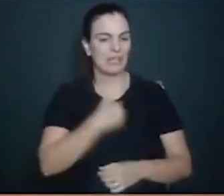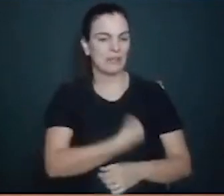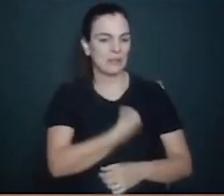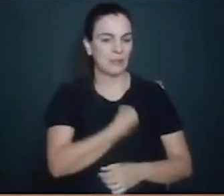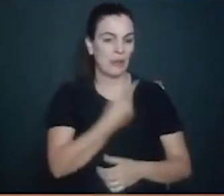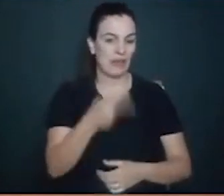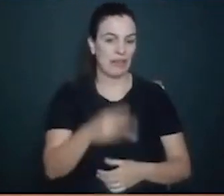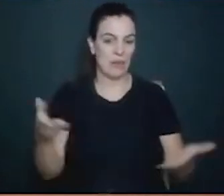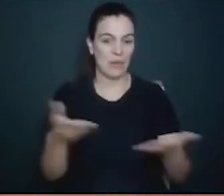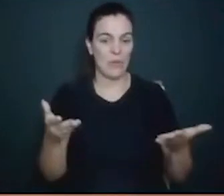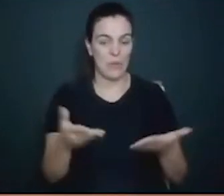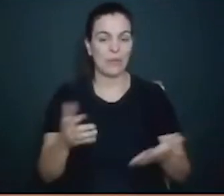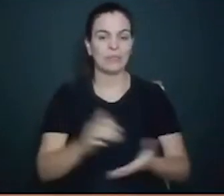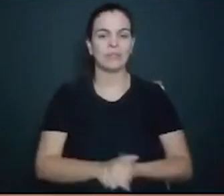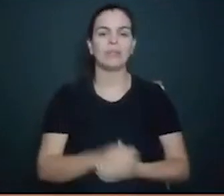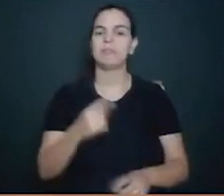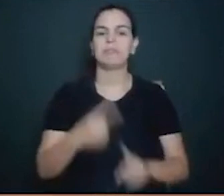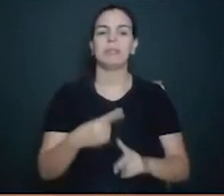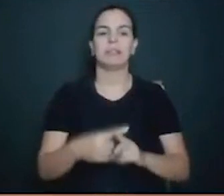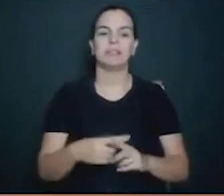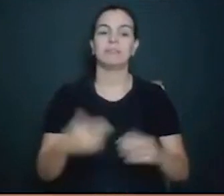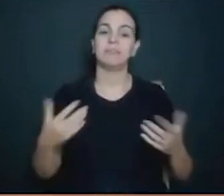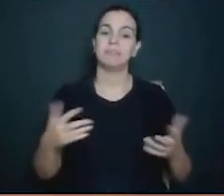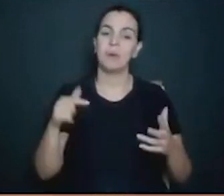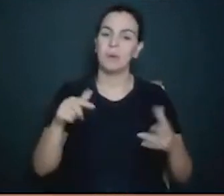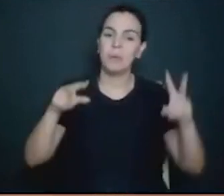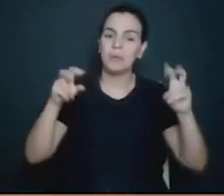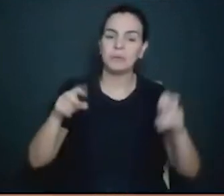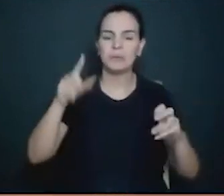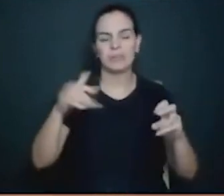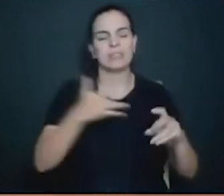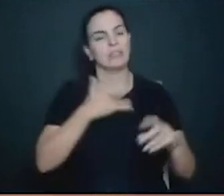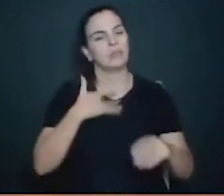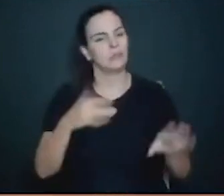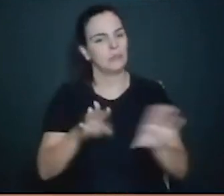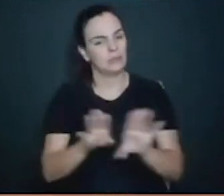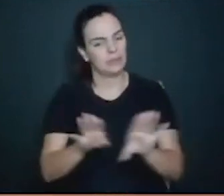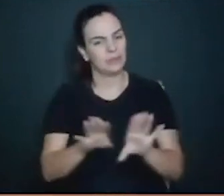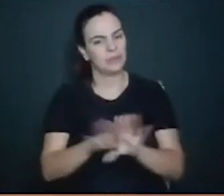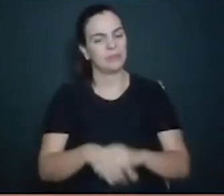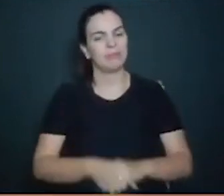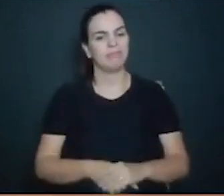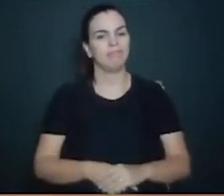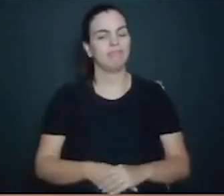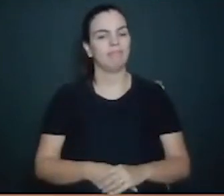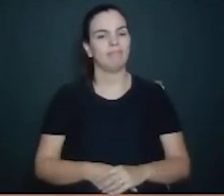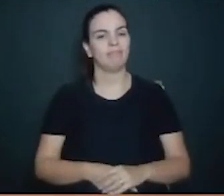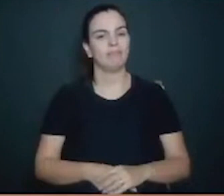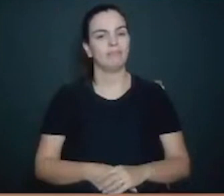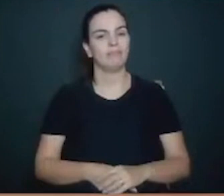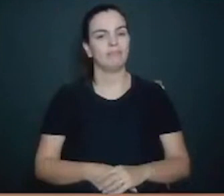vereadores, é o assunto saúde também, né? A gente, questão da dengue, a gente tem que